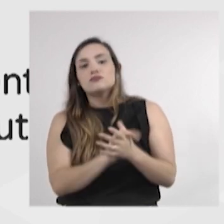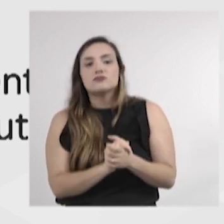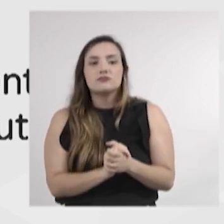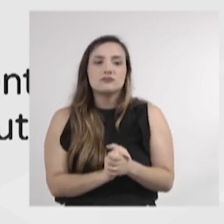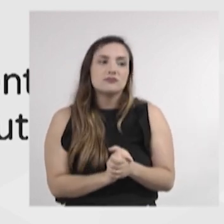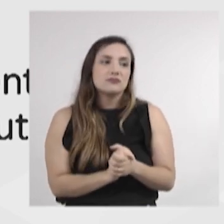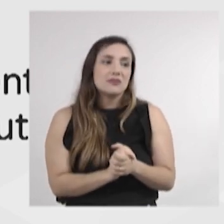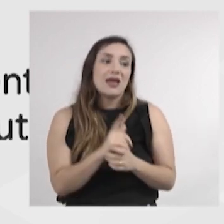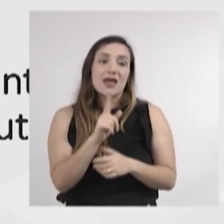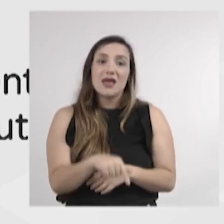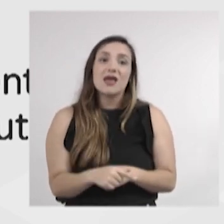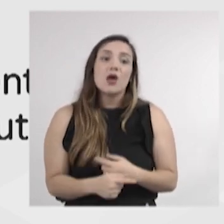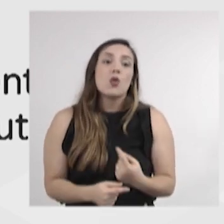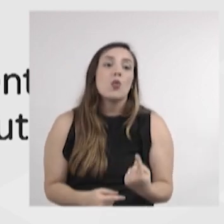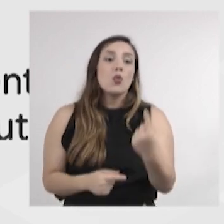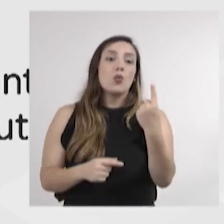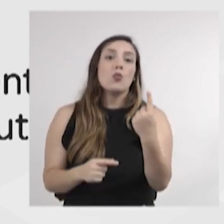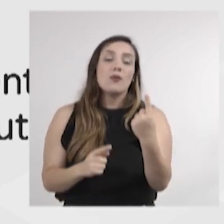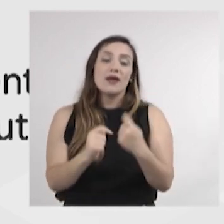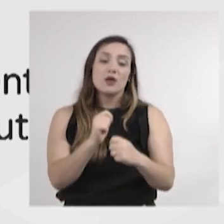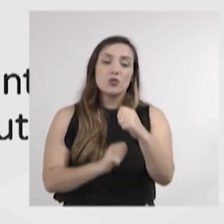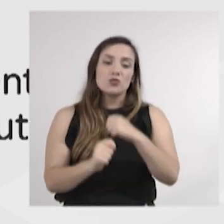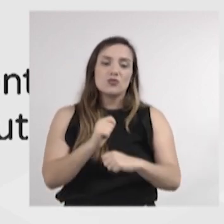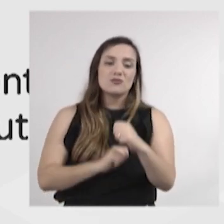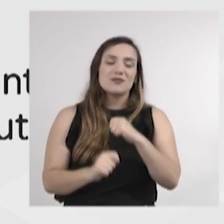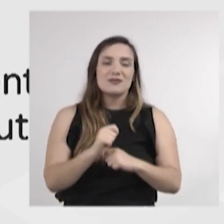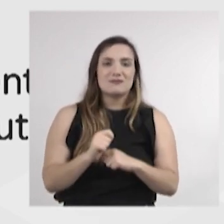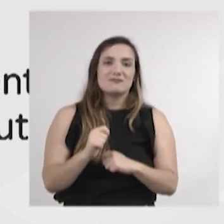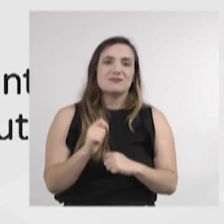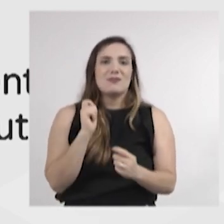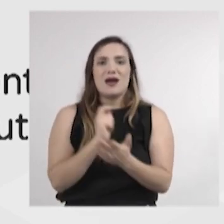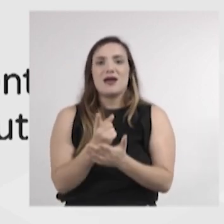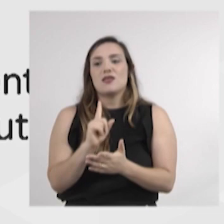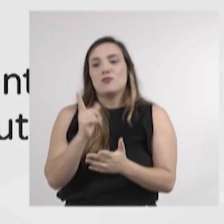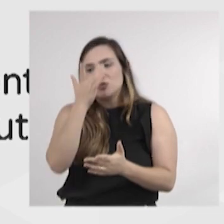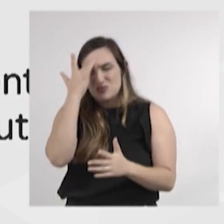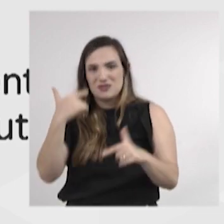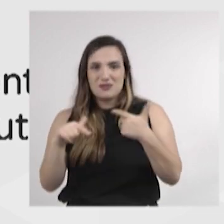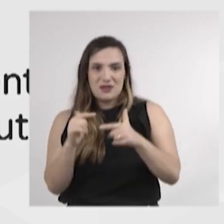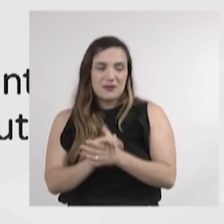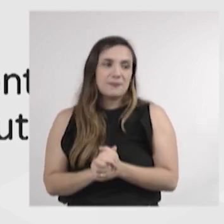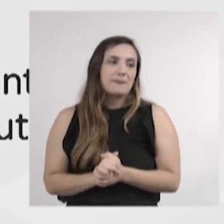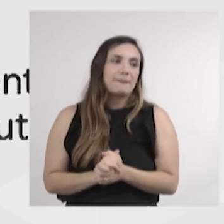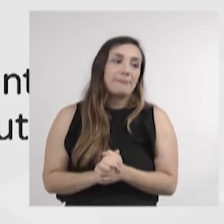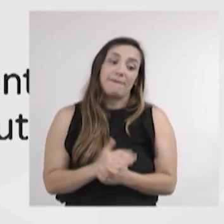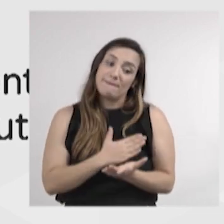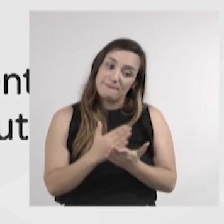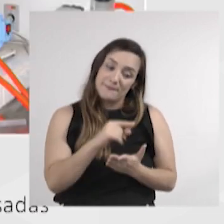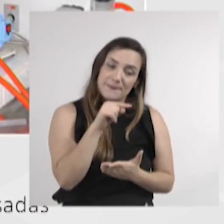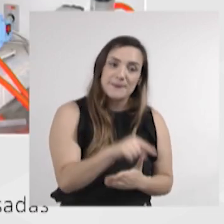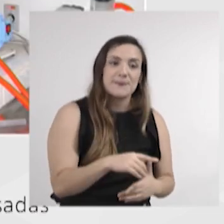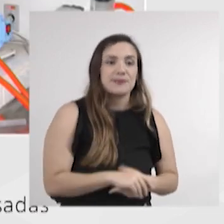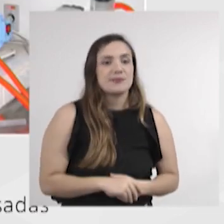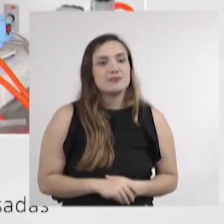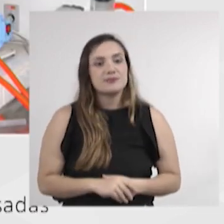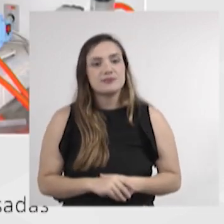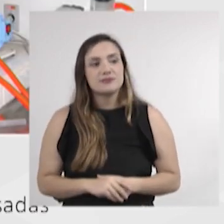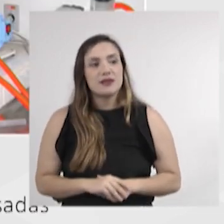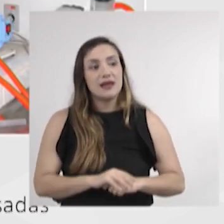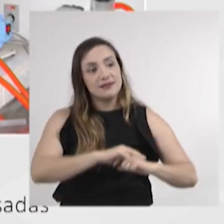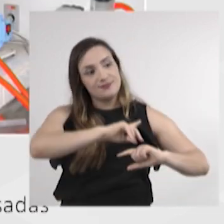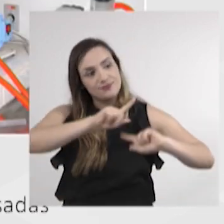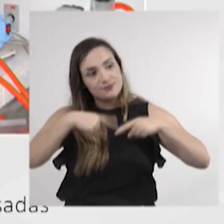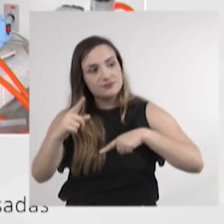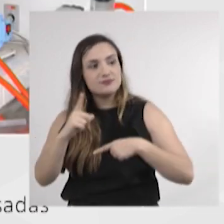Então, um jeito econômico que nós temos de monitorar uma rede tão grande. Começamos por aí, só que na